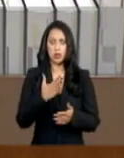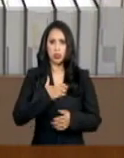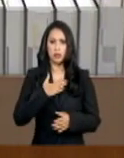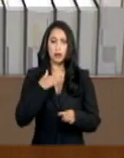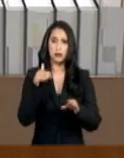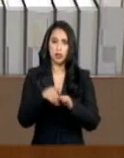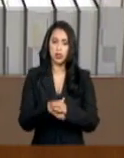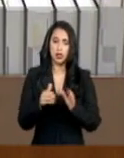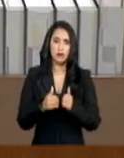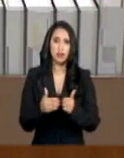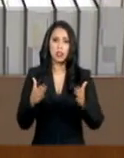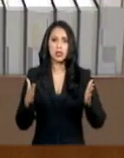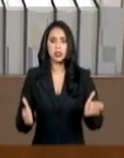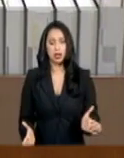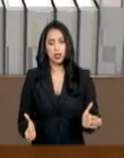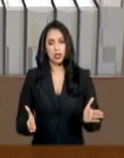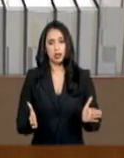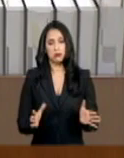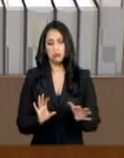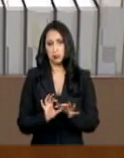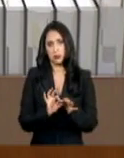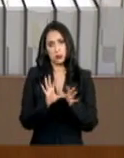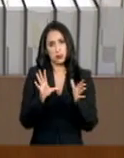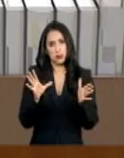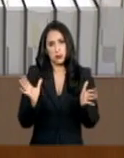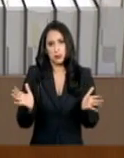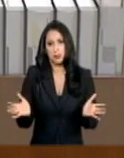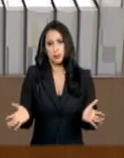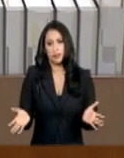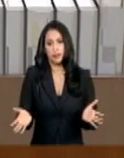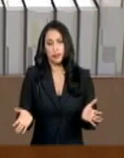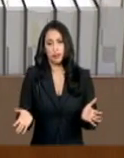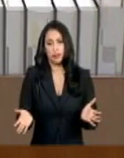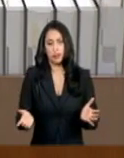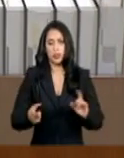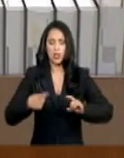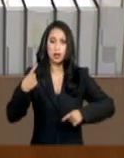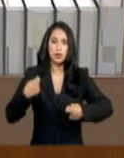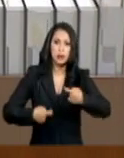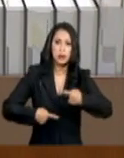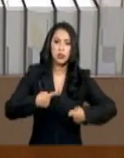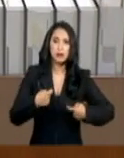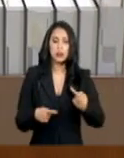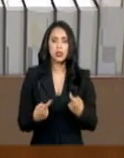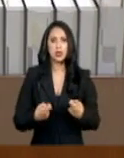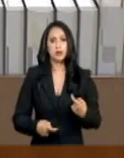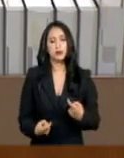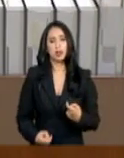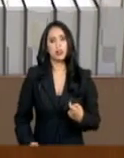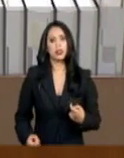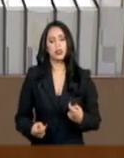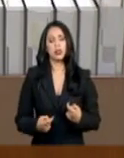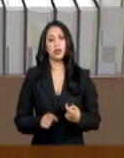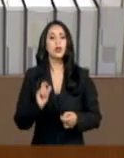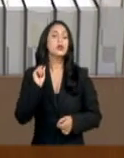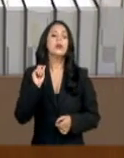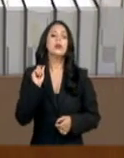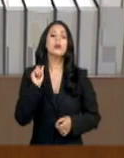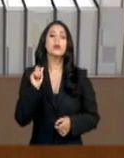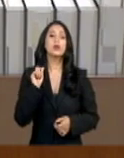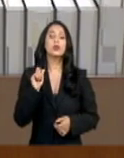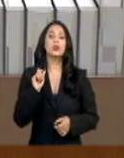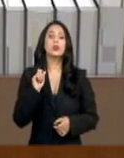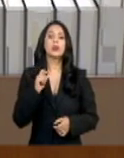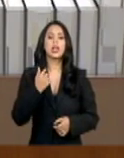estaria aberto a a aos debates e aí o que que se